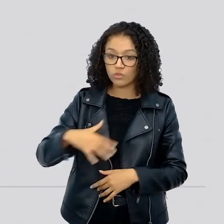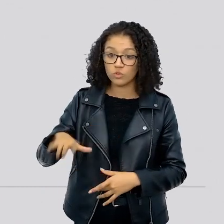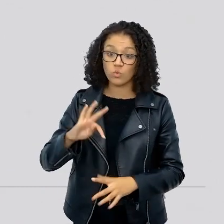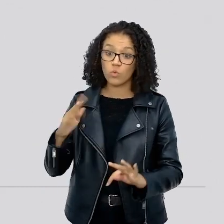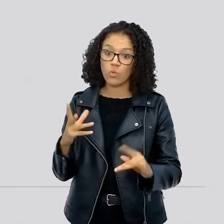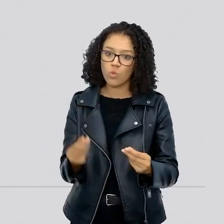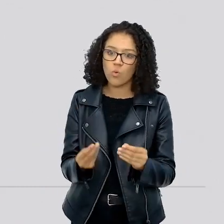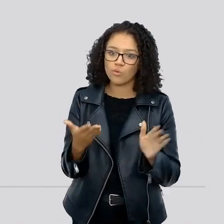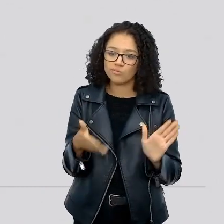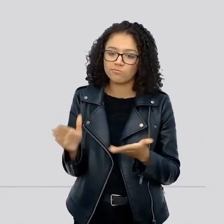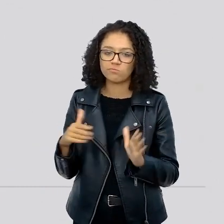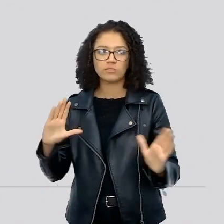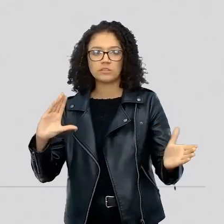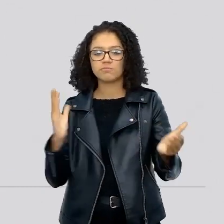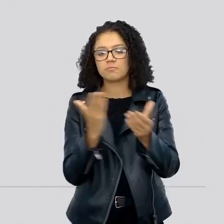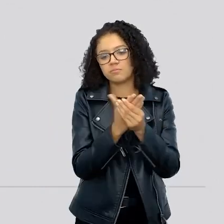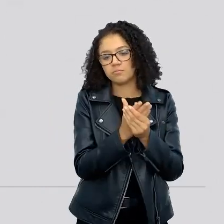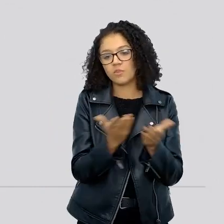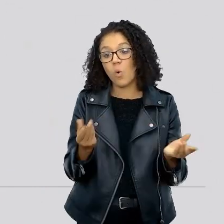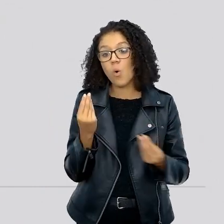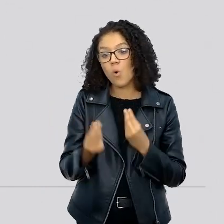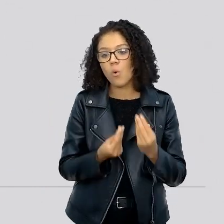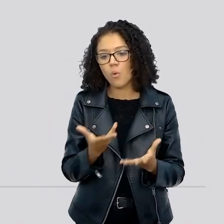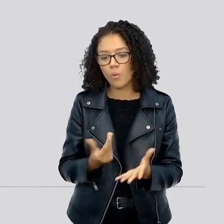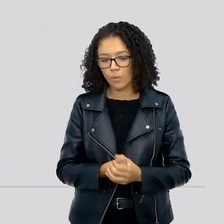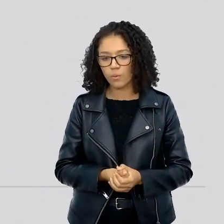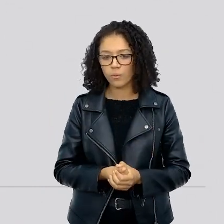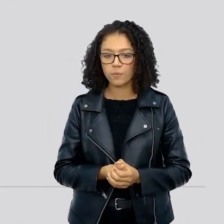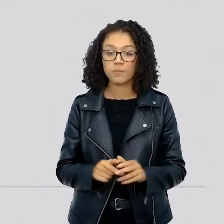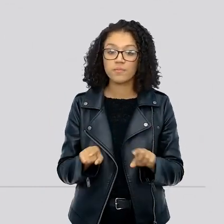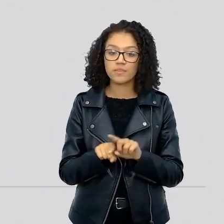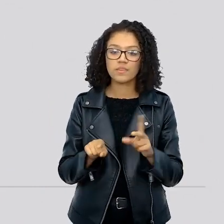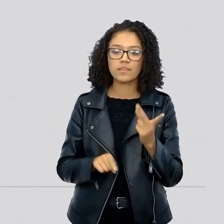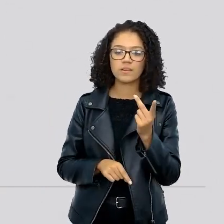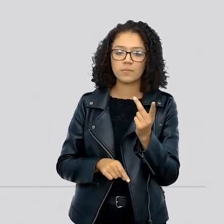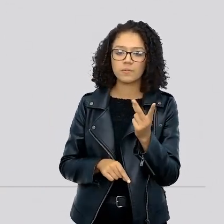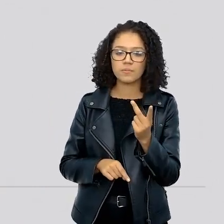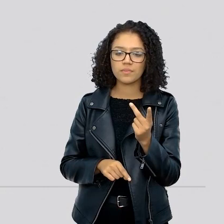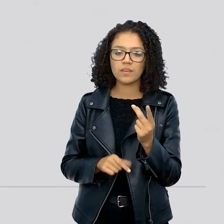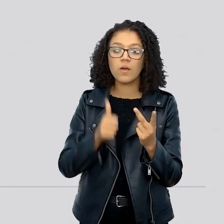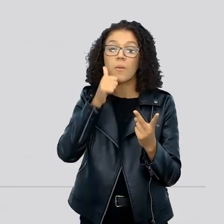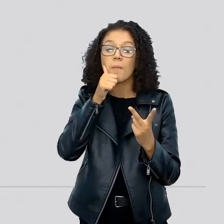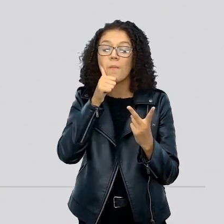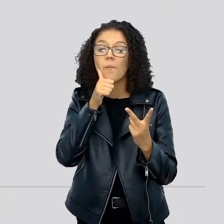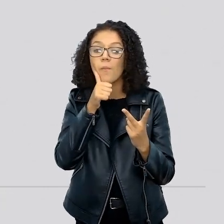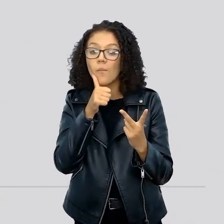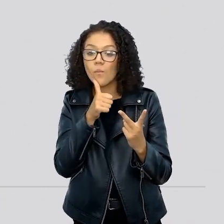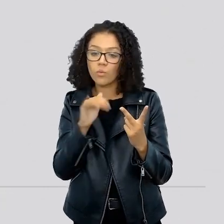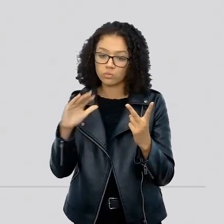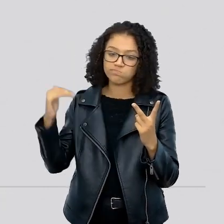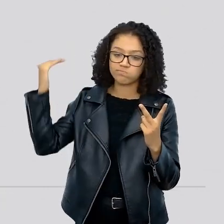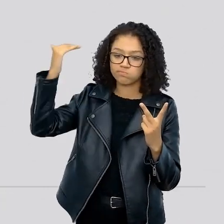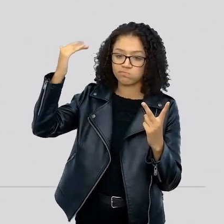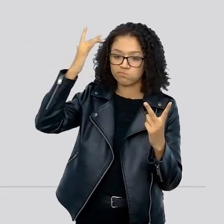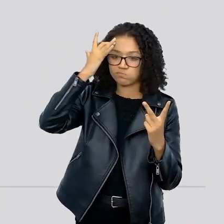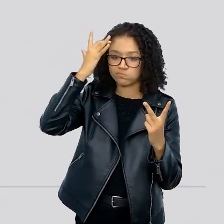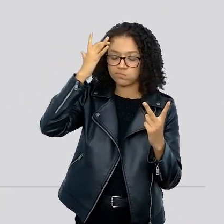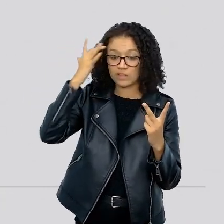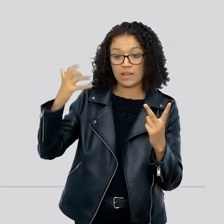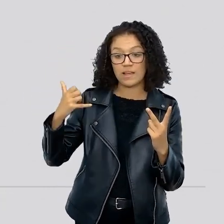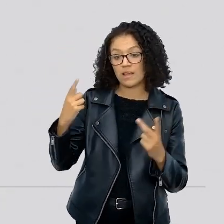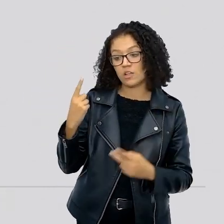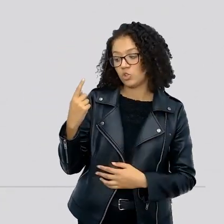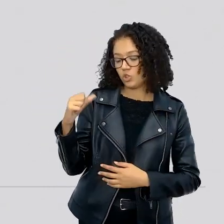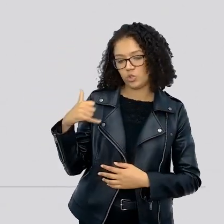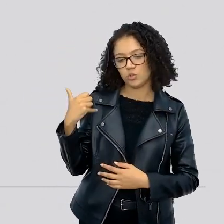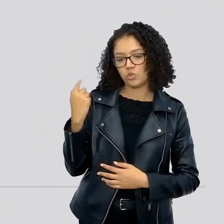ensino. E na aula 2, a gente vai trabalhar a parte de mulheres, né, que seriam meninas acima de 18